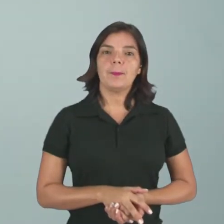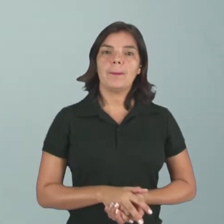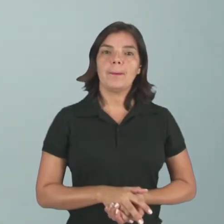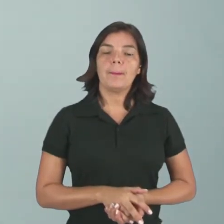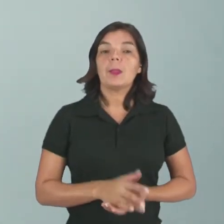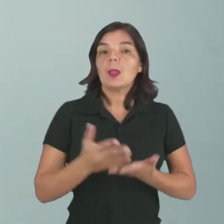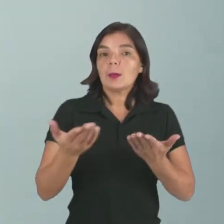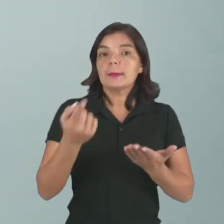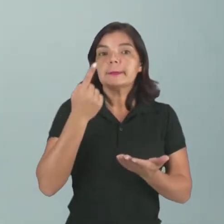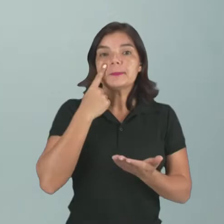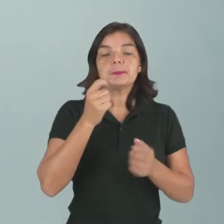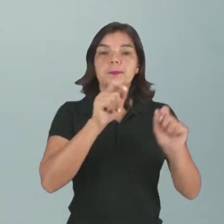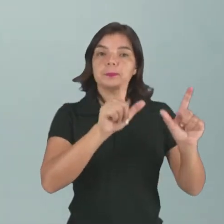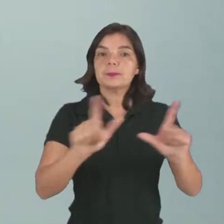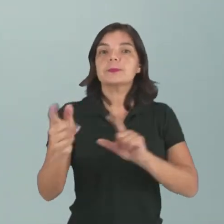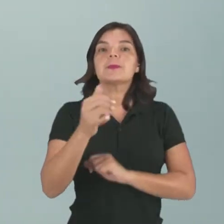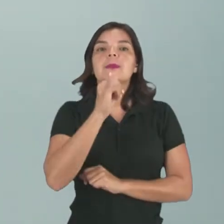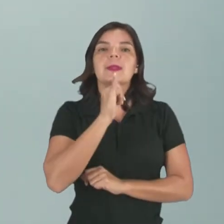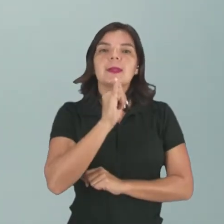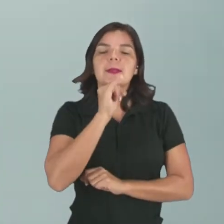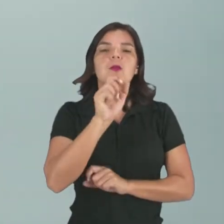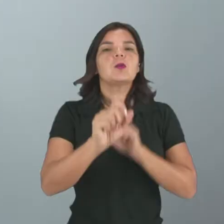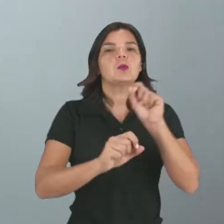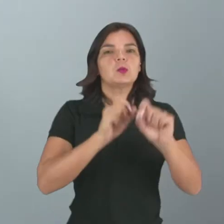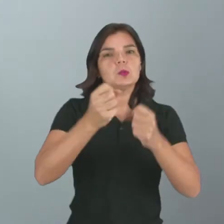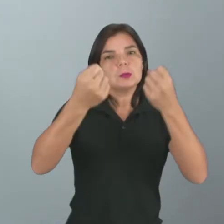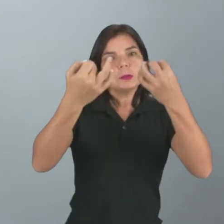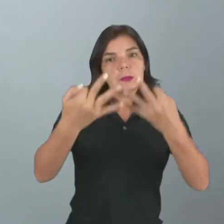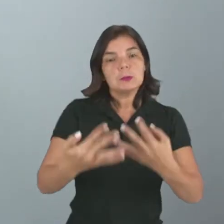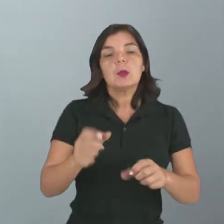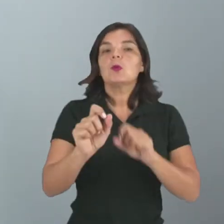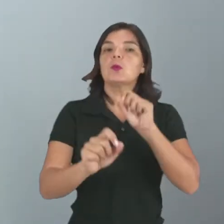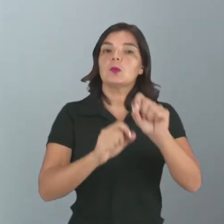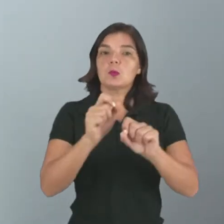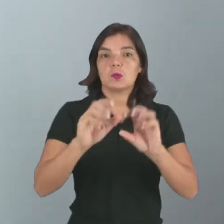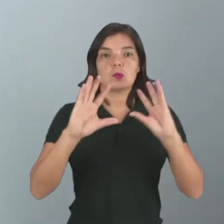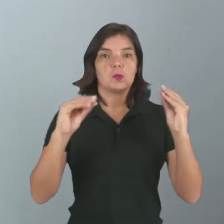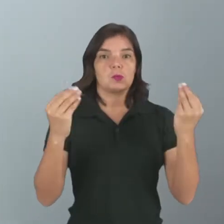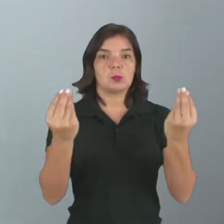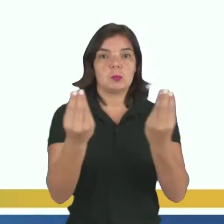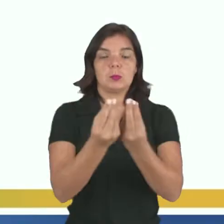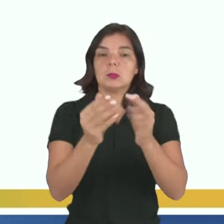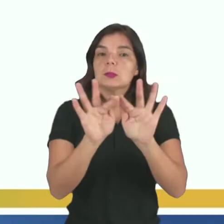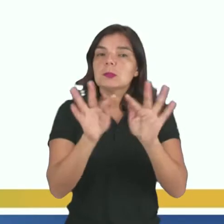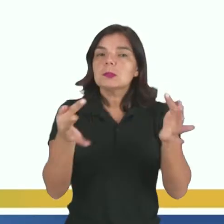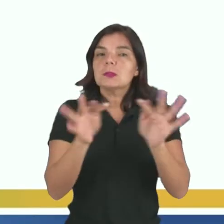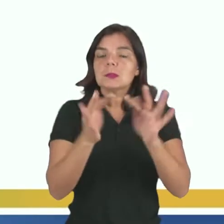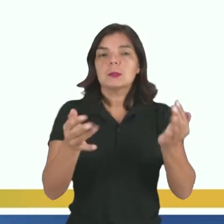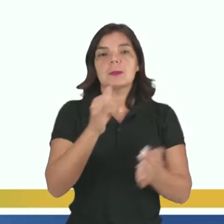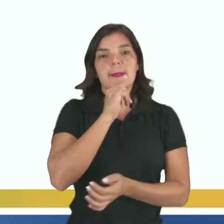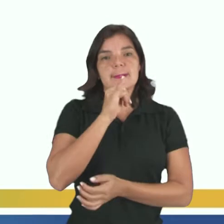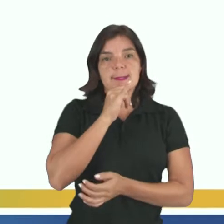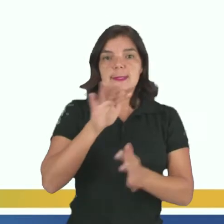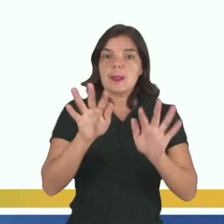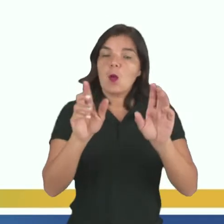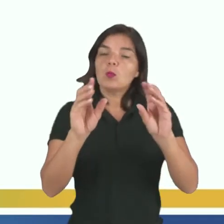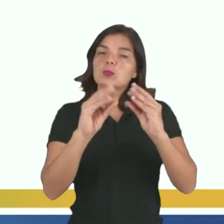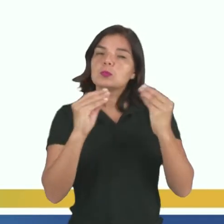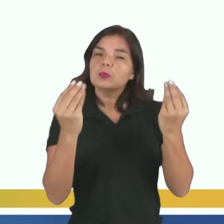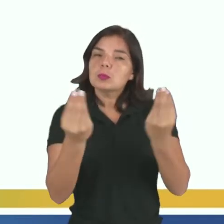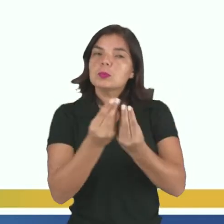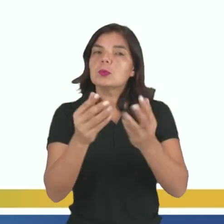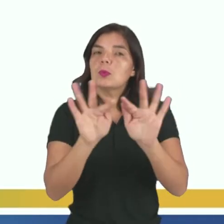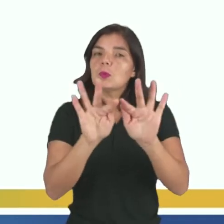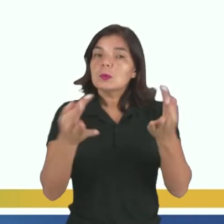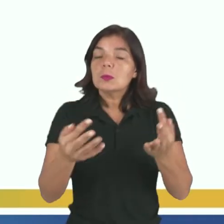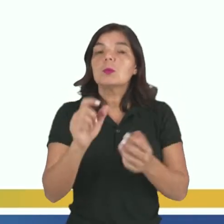E aqui a gente tem um exemplo do que são, e uma definição também do que são as substâncias simples. Quando eu falo de substâncias simples,